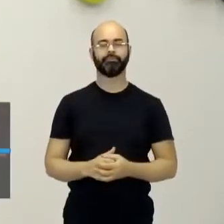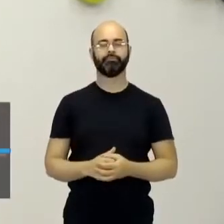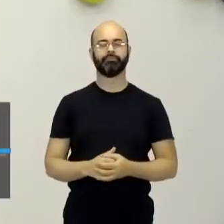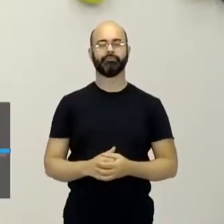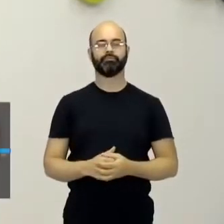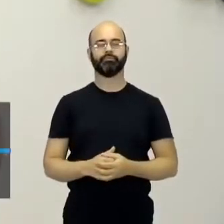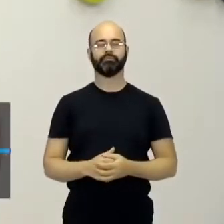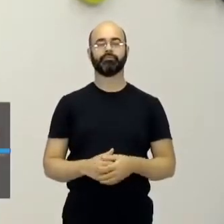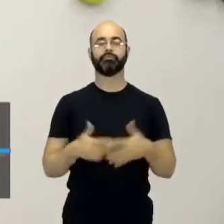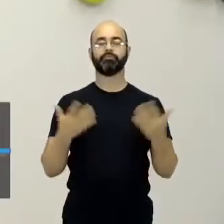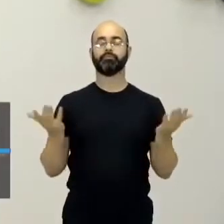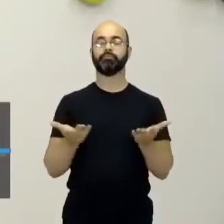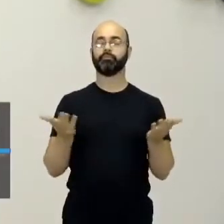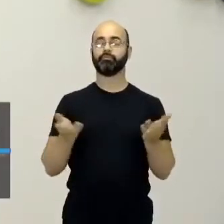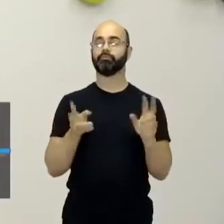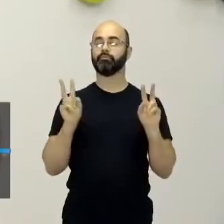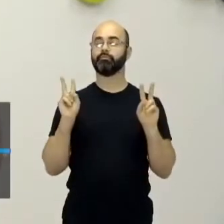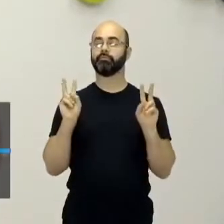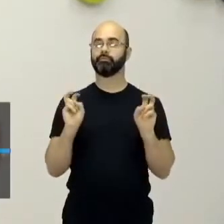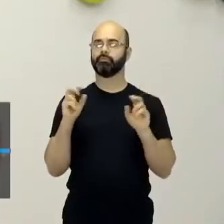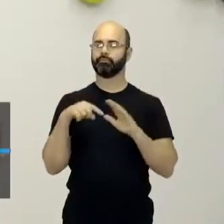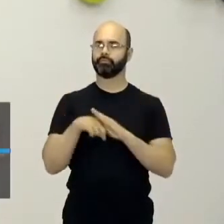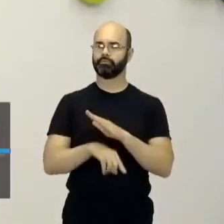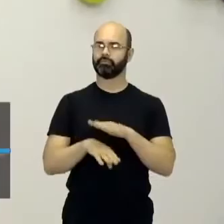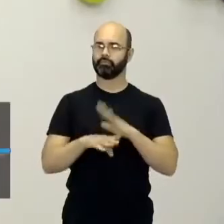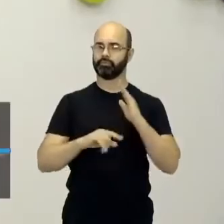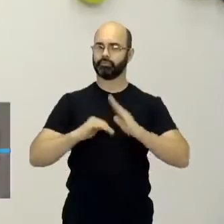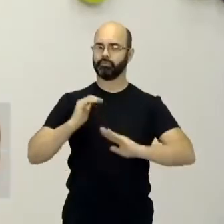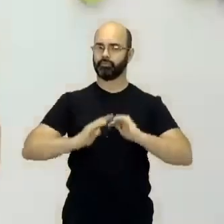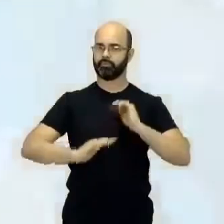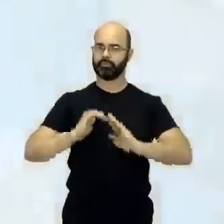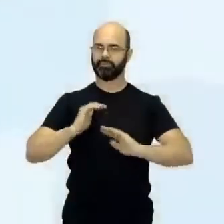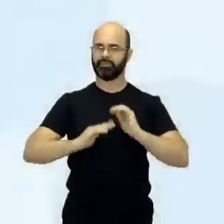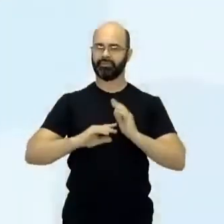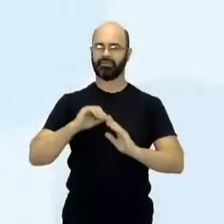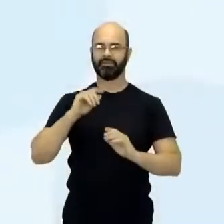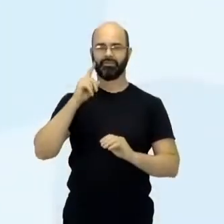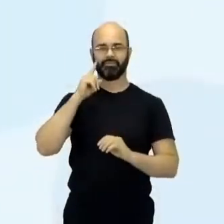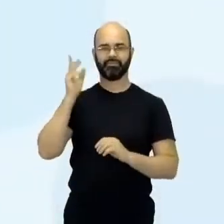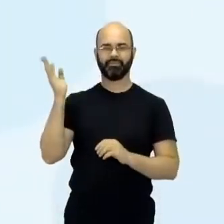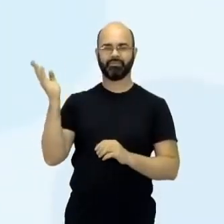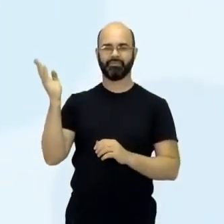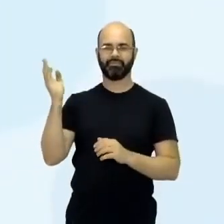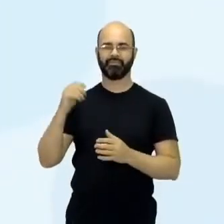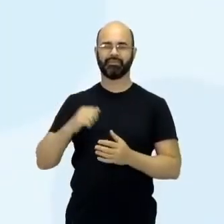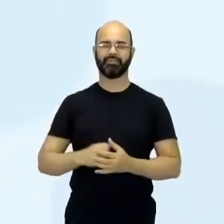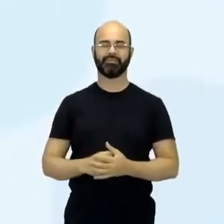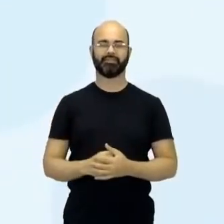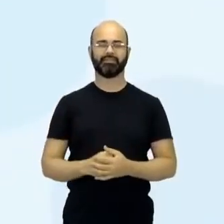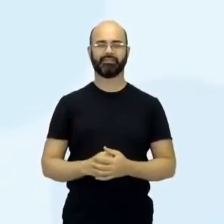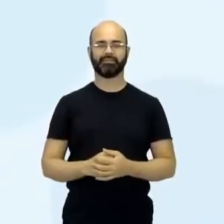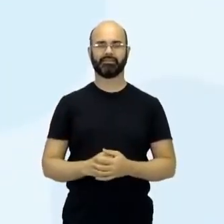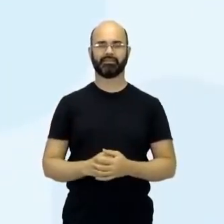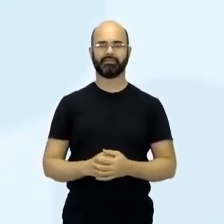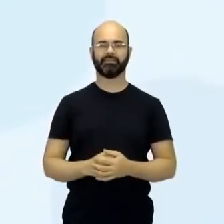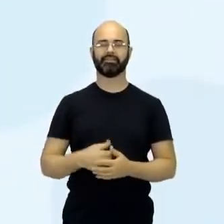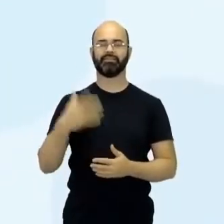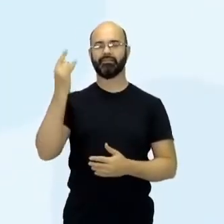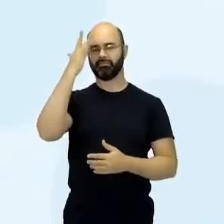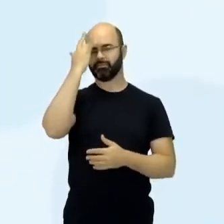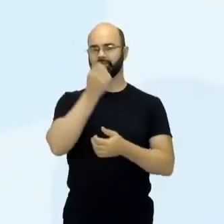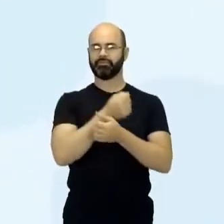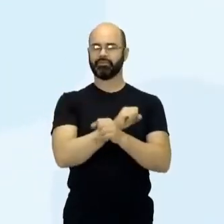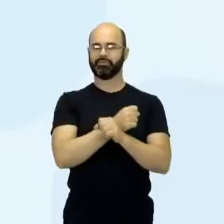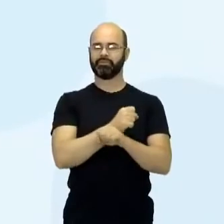entrar no tema mais aprofundado da habilidade. Dá uma olhadinha na tela. As condições das pessoas escravizadas na